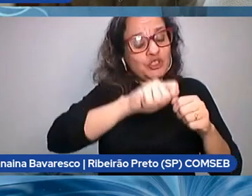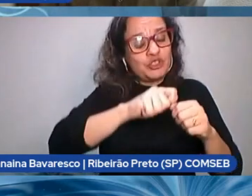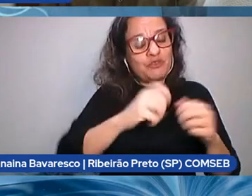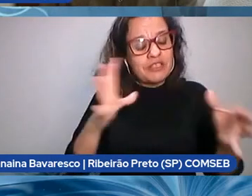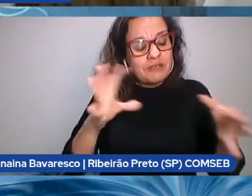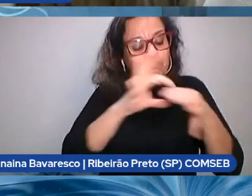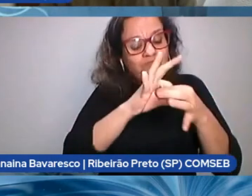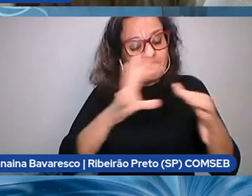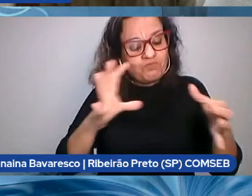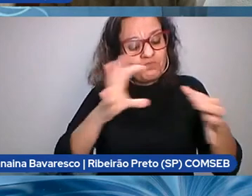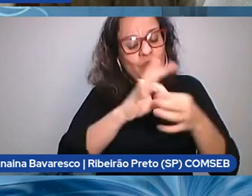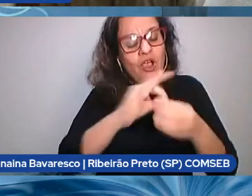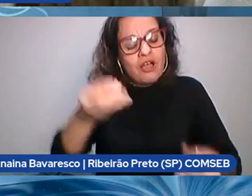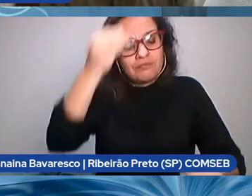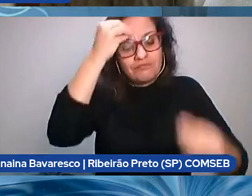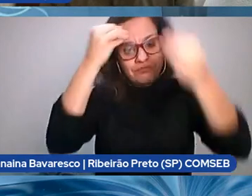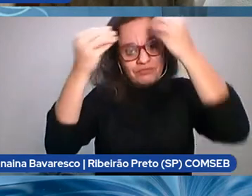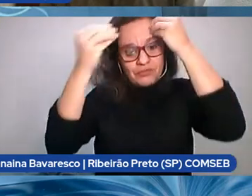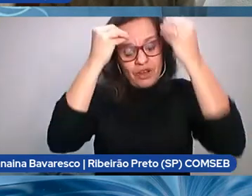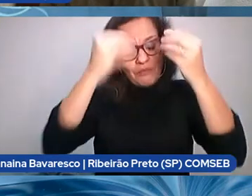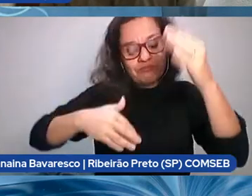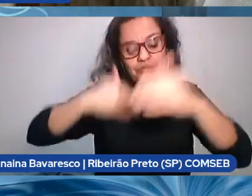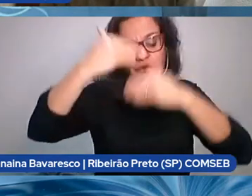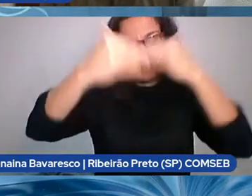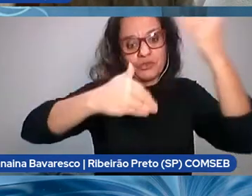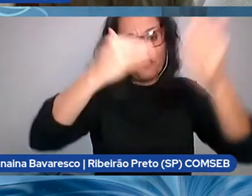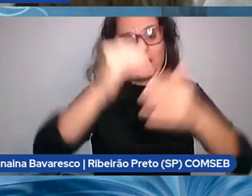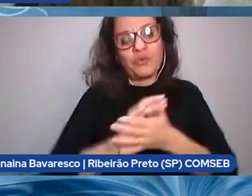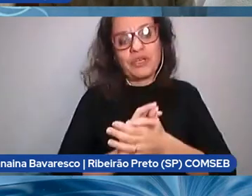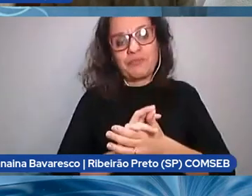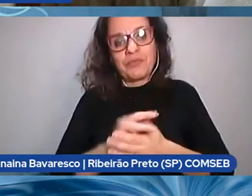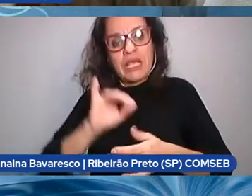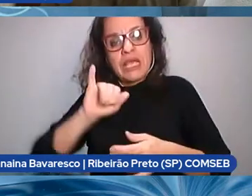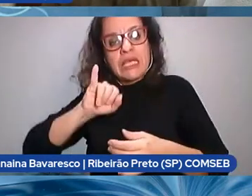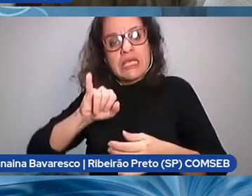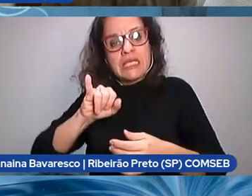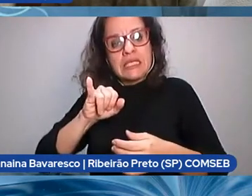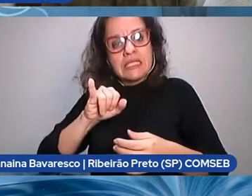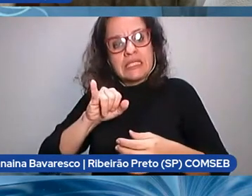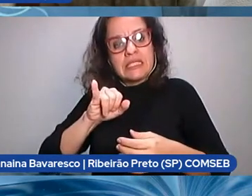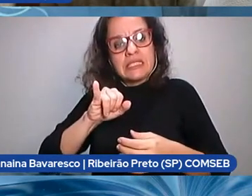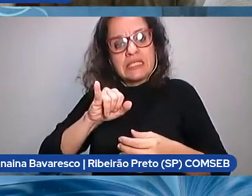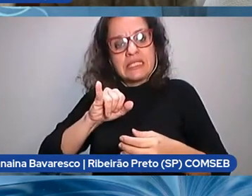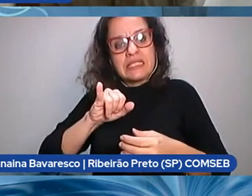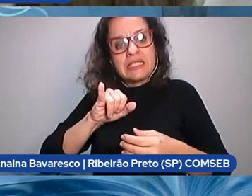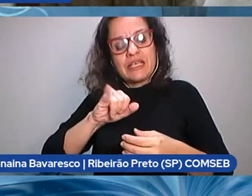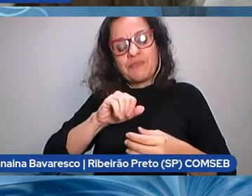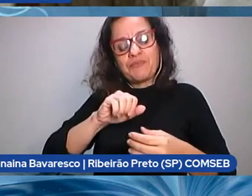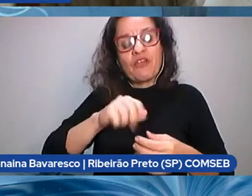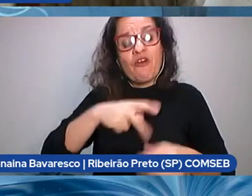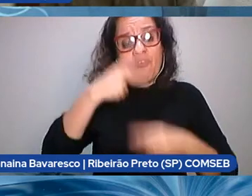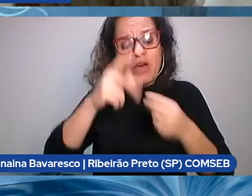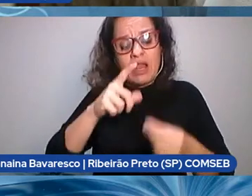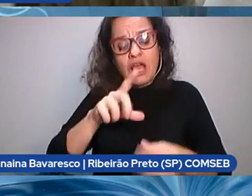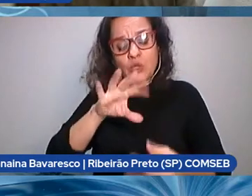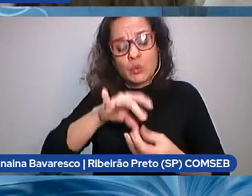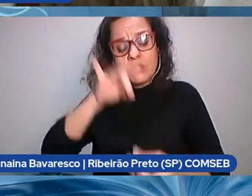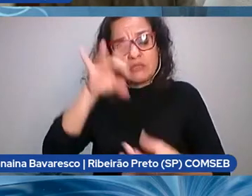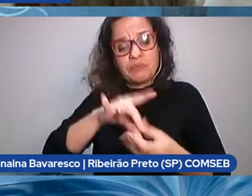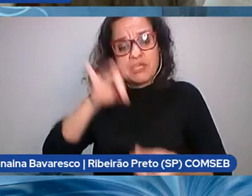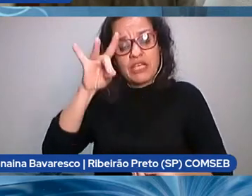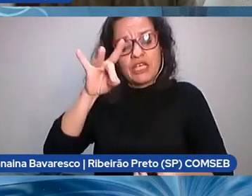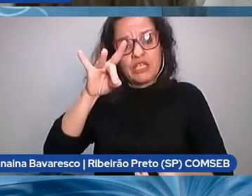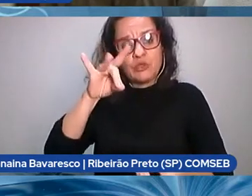agregar à sua memória e avançar, né? Se nós não referirmos ao espírito com E maiúsculo, portanto, já na condição de